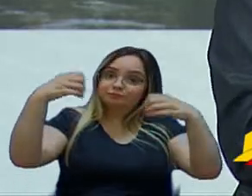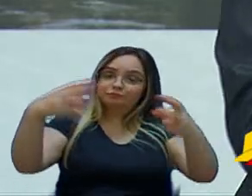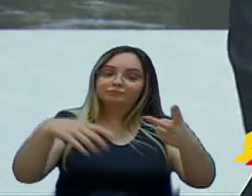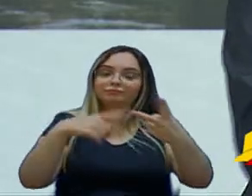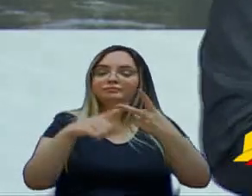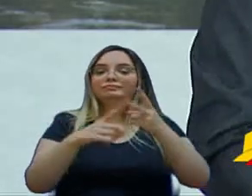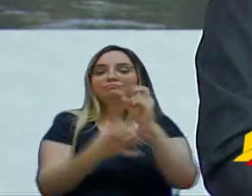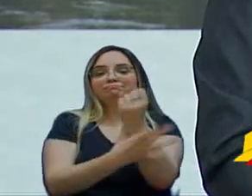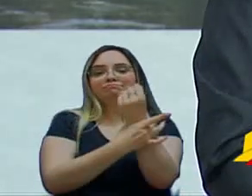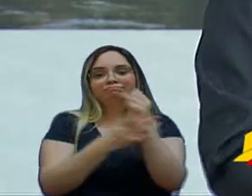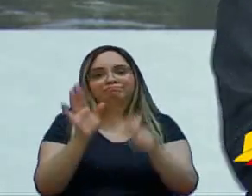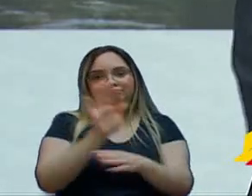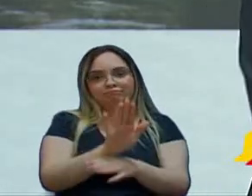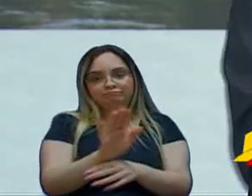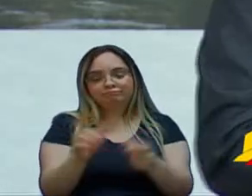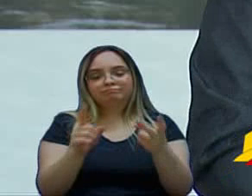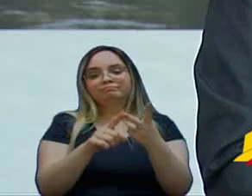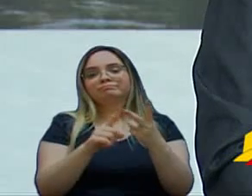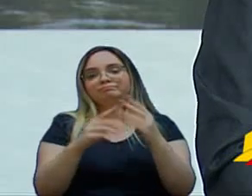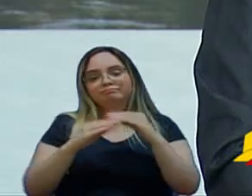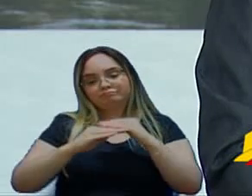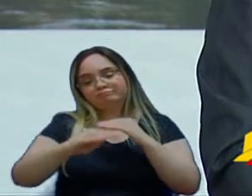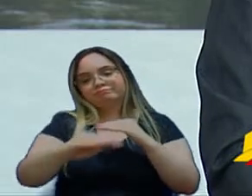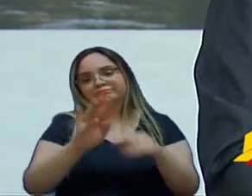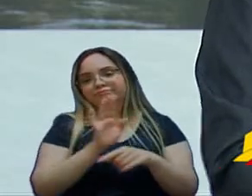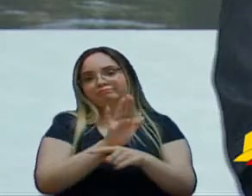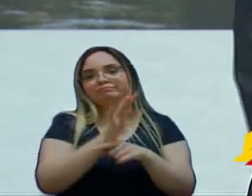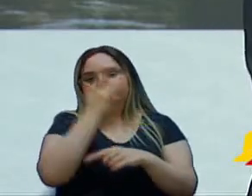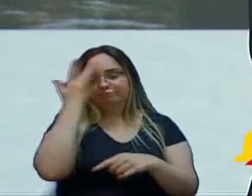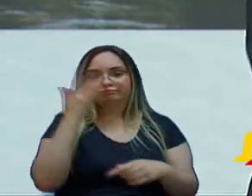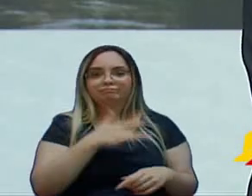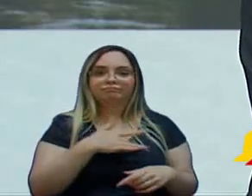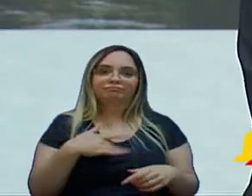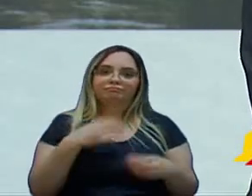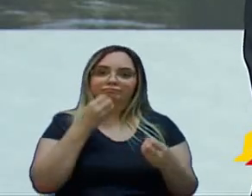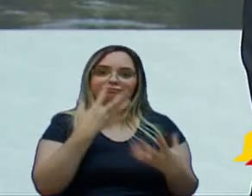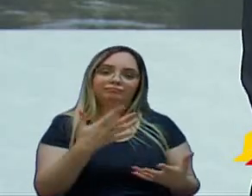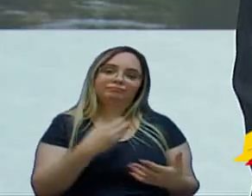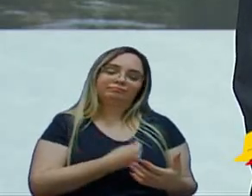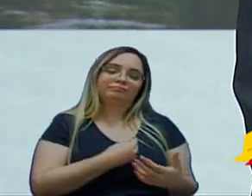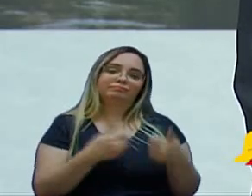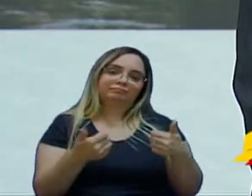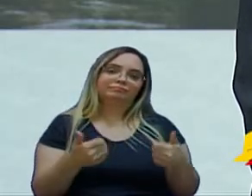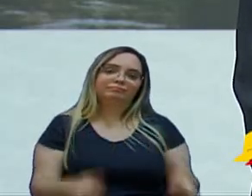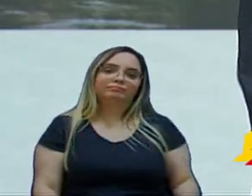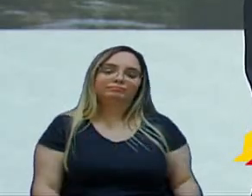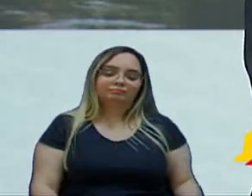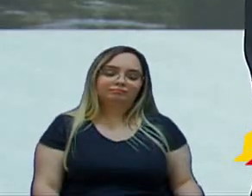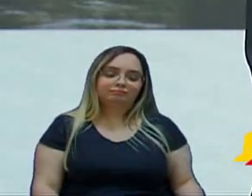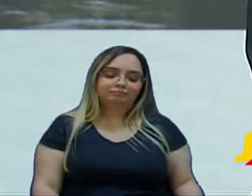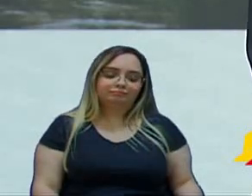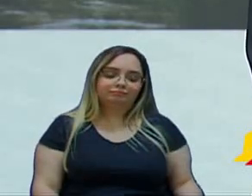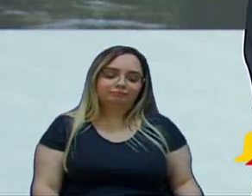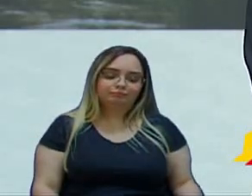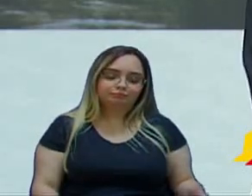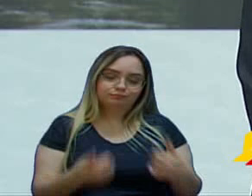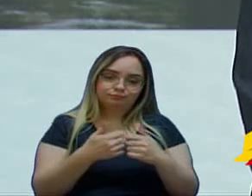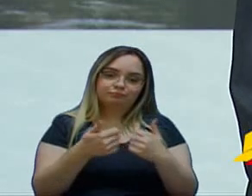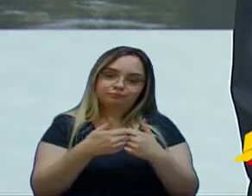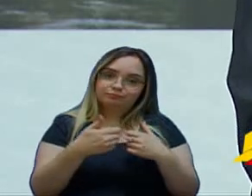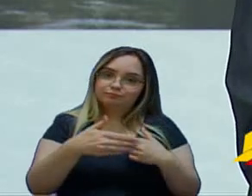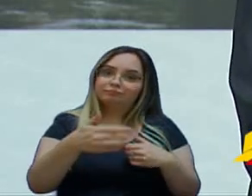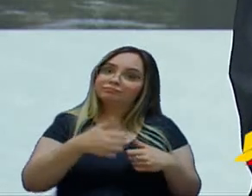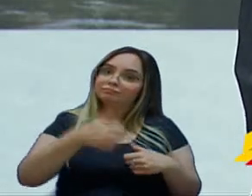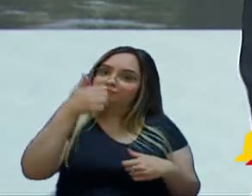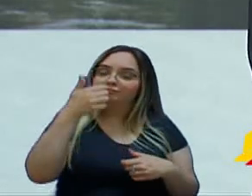Segundo, seria e será a parte da pavimentação asfáltica, onde o ônibus vai transitar com qualidade, onde a população vai